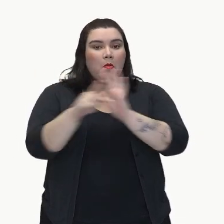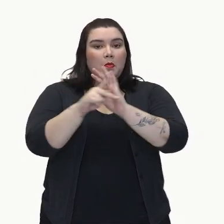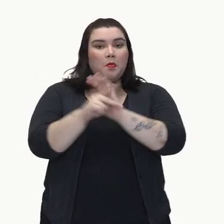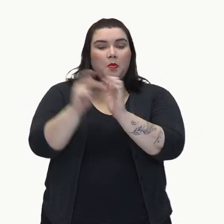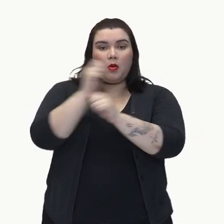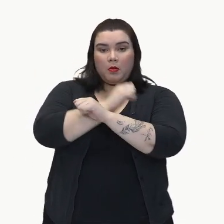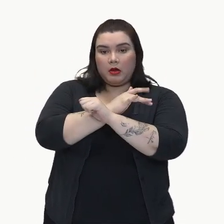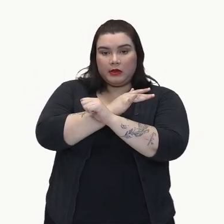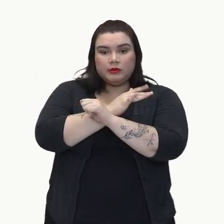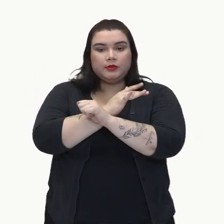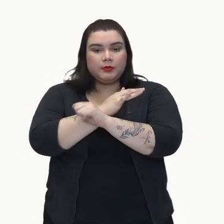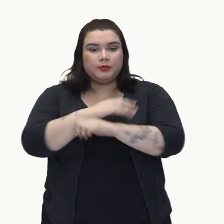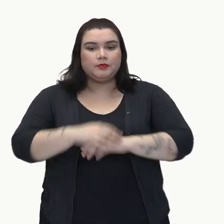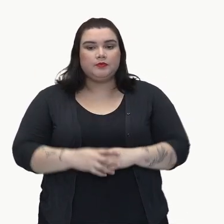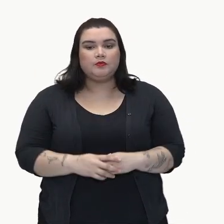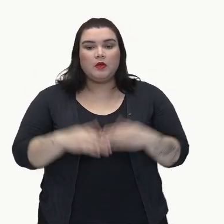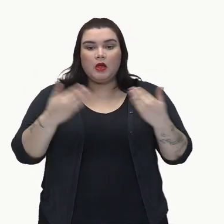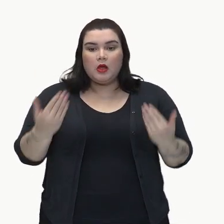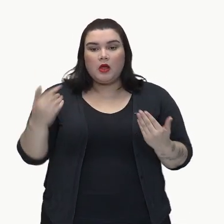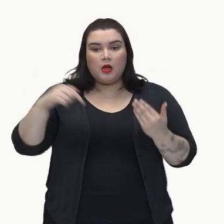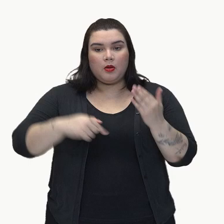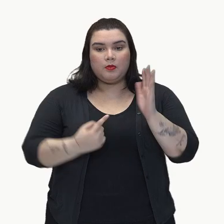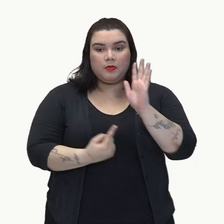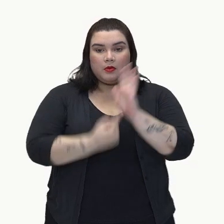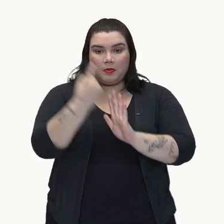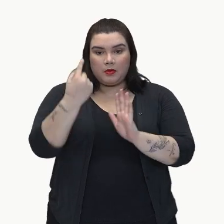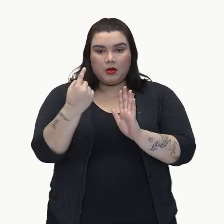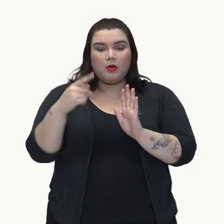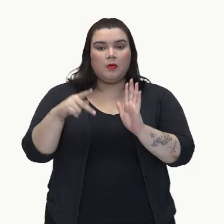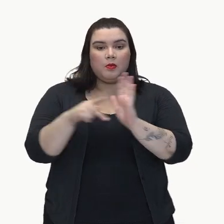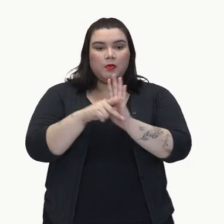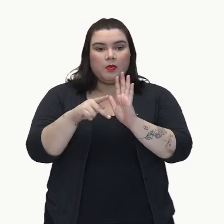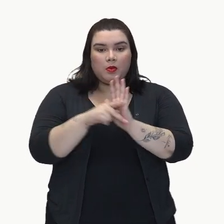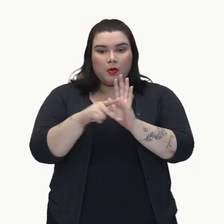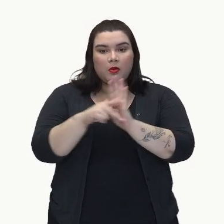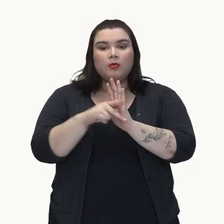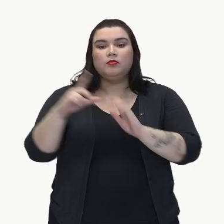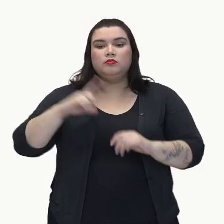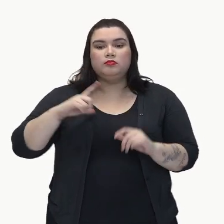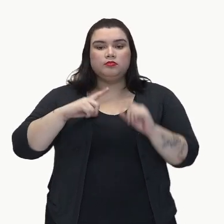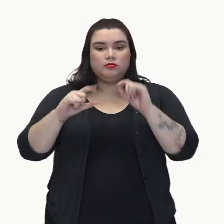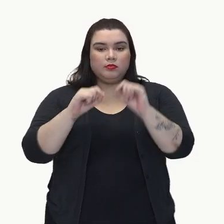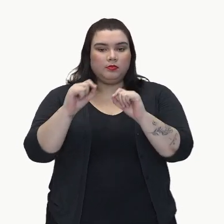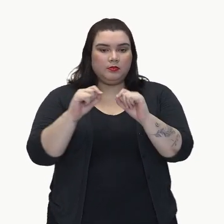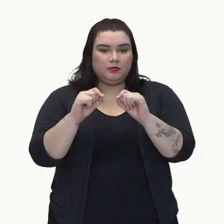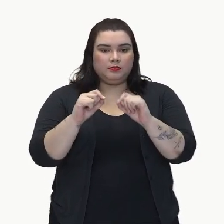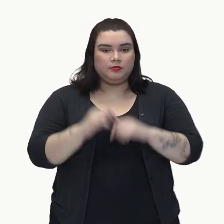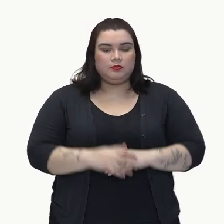ok? Esse é o primeiro carbono da cadeia, o resto da cadeia vem para cá. Pode estar tanto